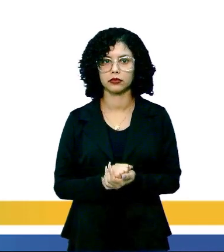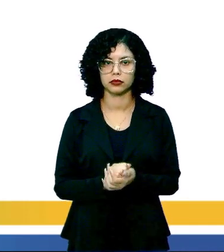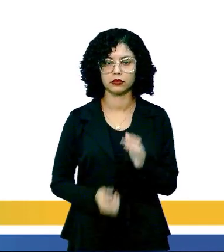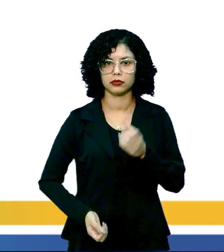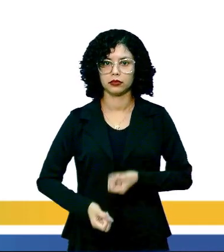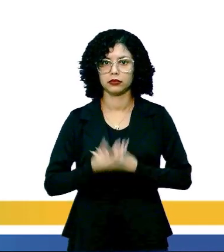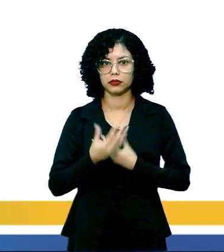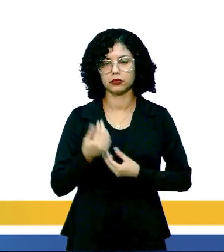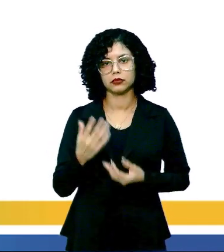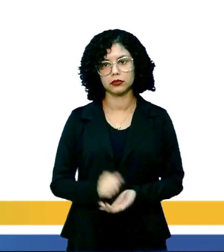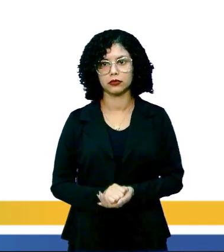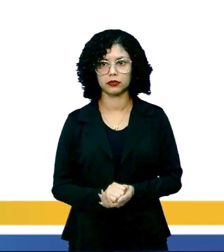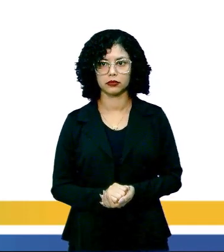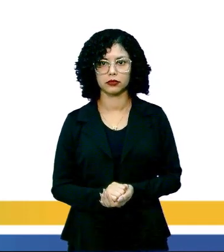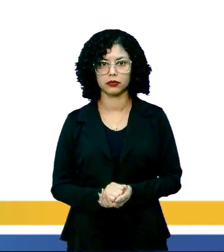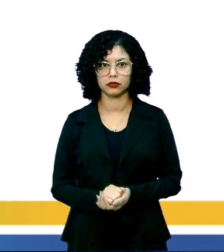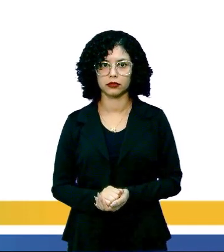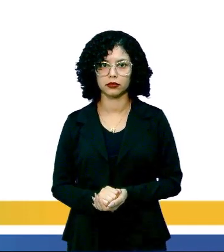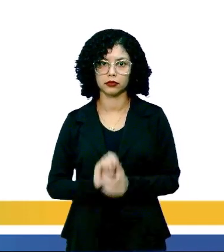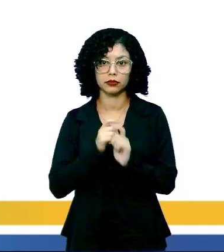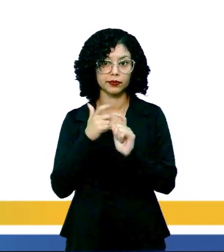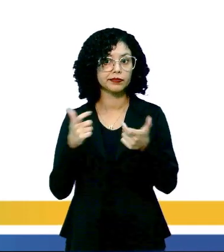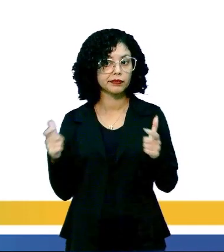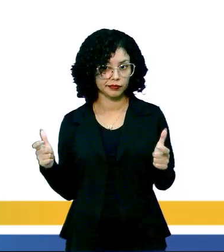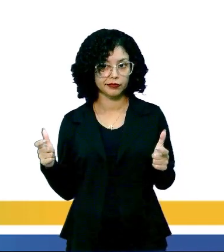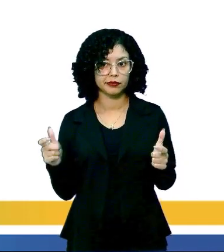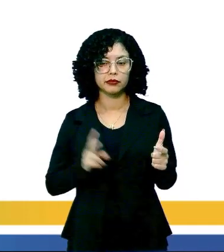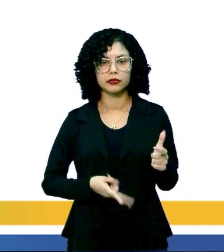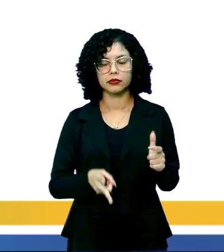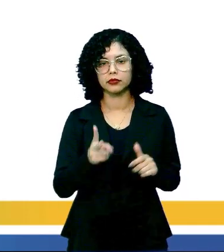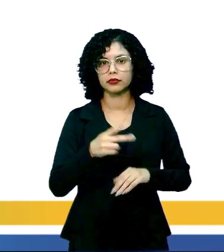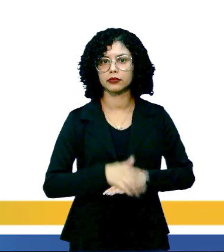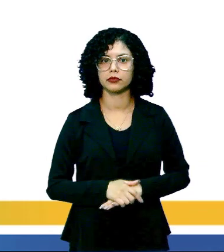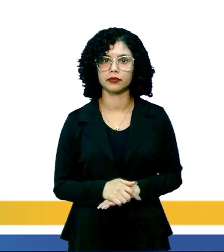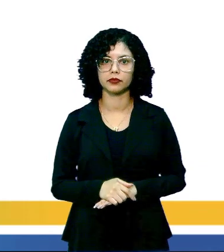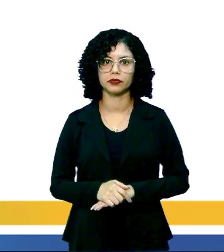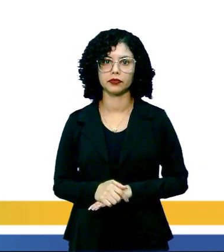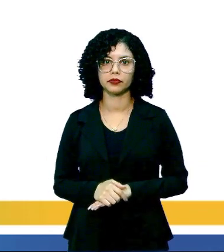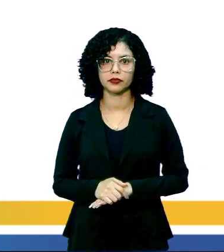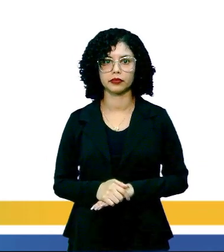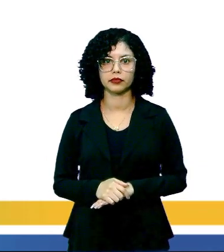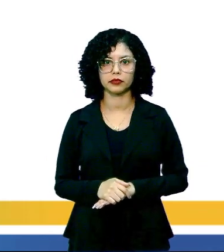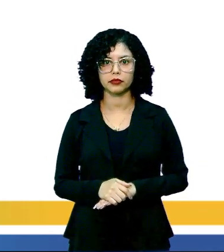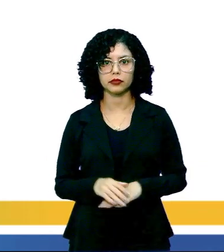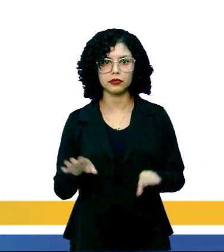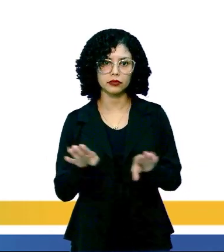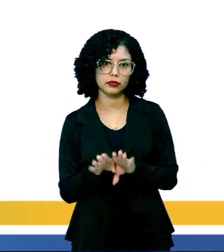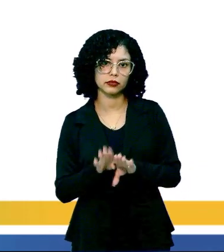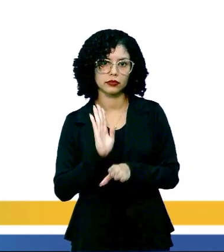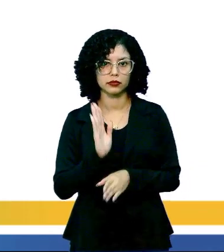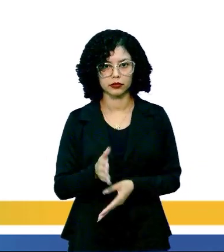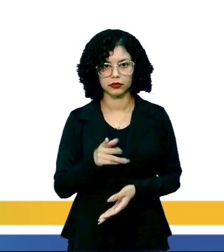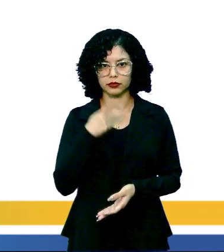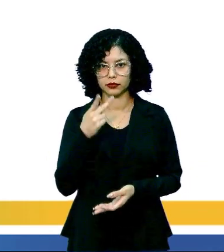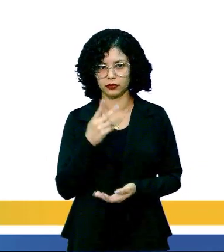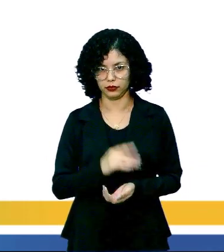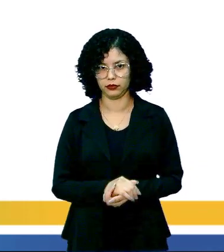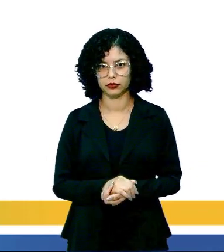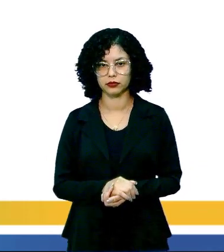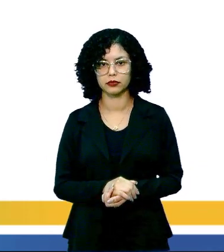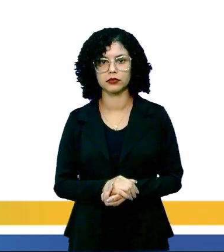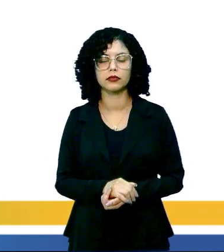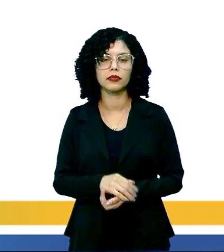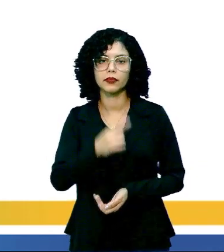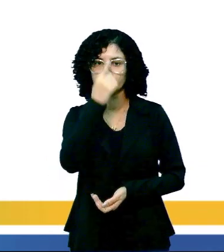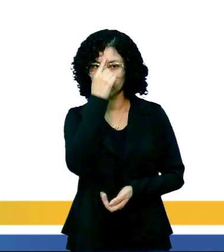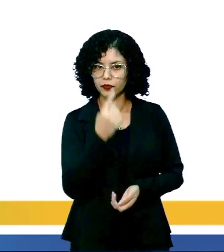seus poemas. Então a gente tem uma subjetividade muito grande, continuando aí a perspectiva dos escritores já falados, tá?